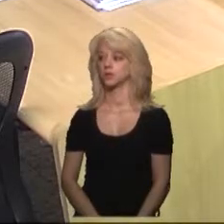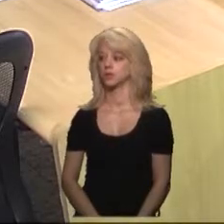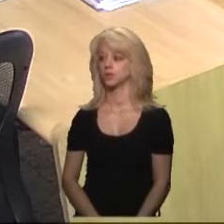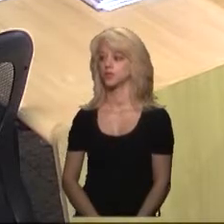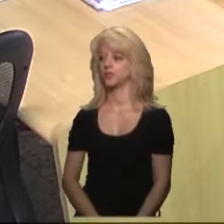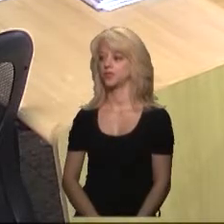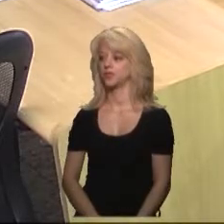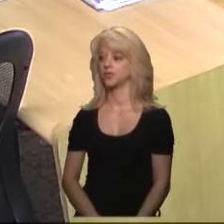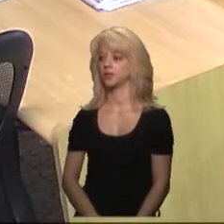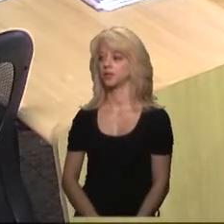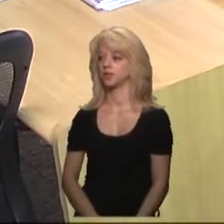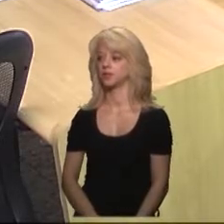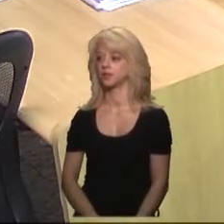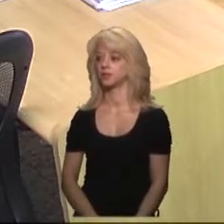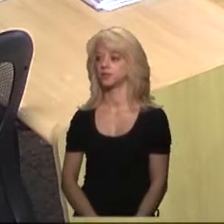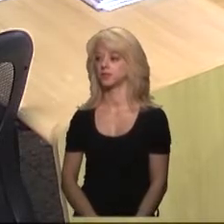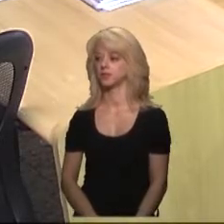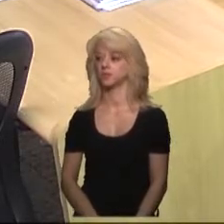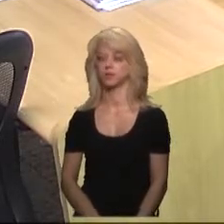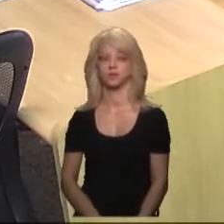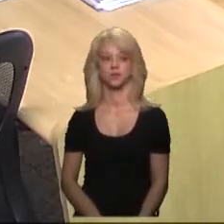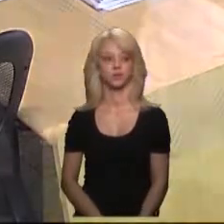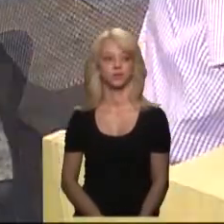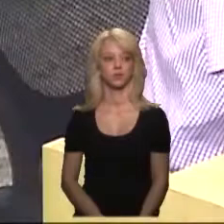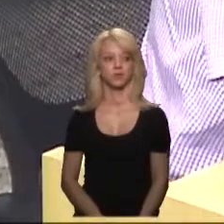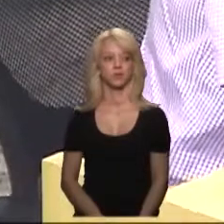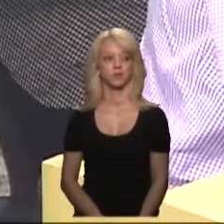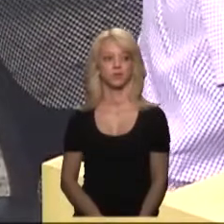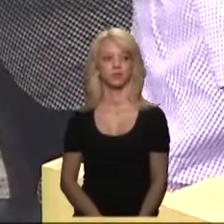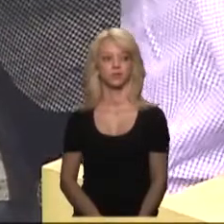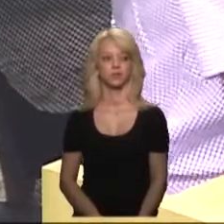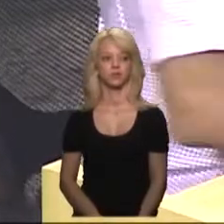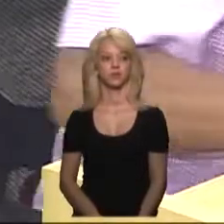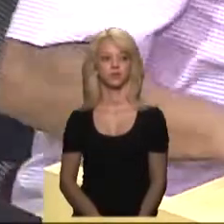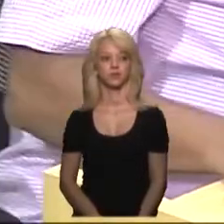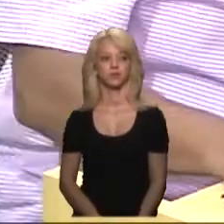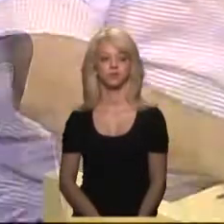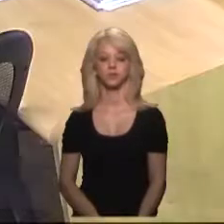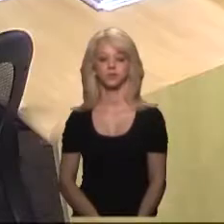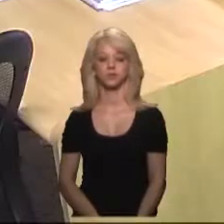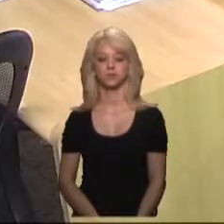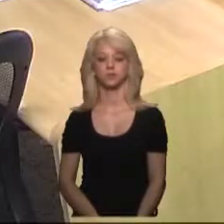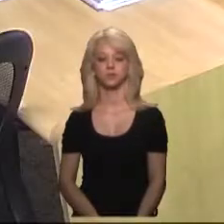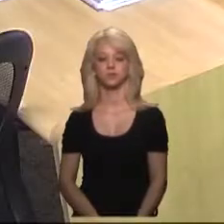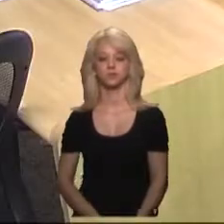o meu voto. Gentileza, eu vou justificar meu voto. Ok.